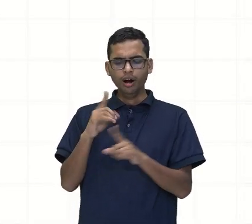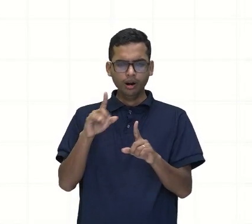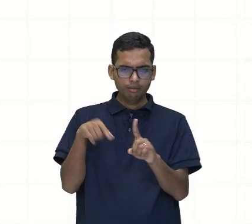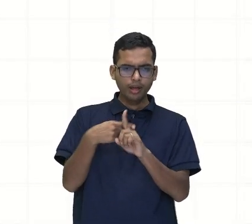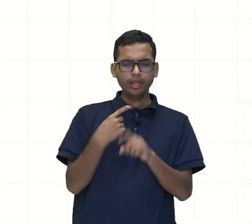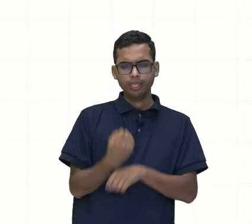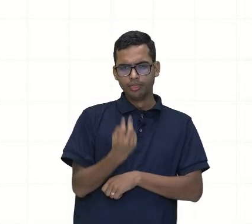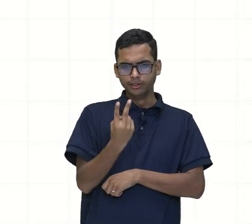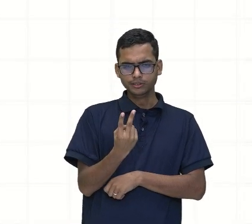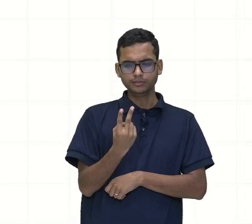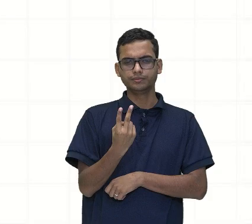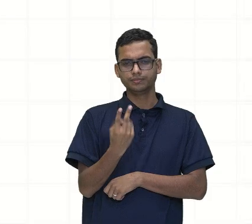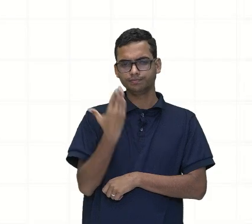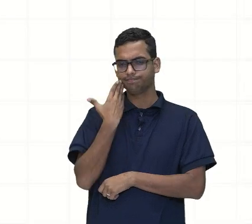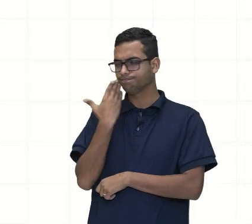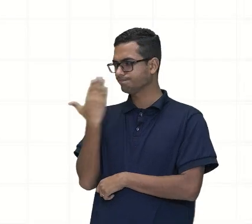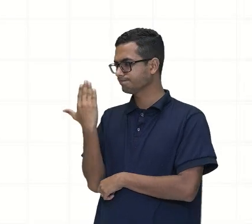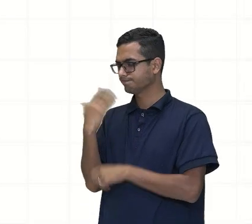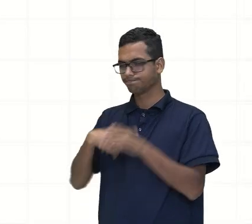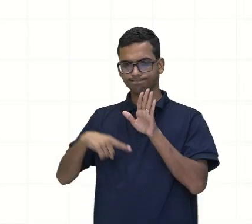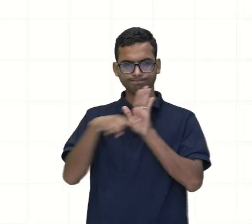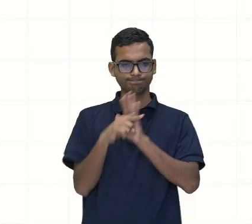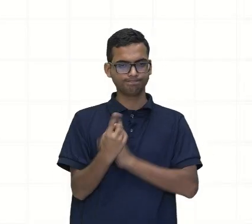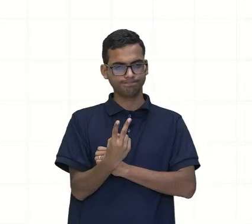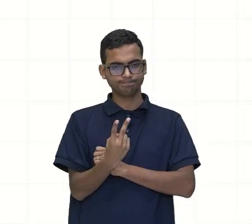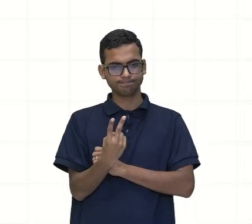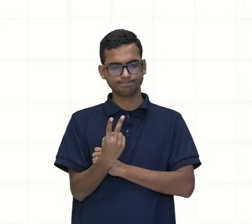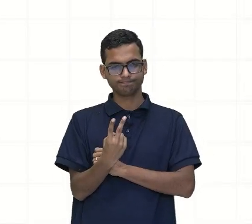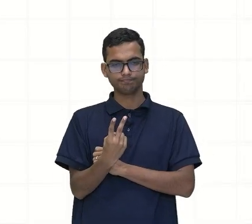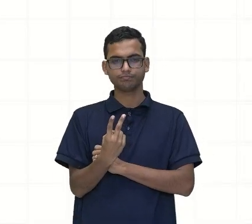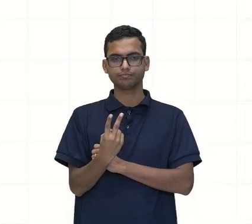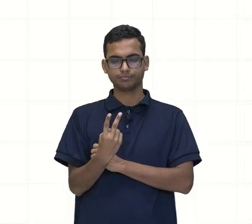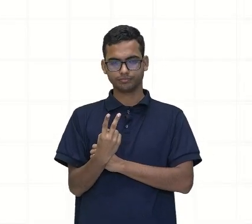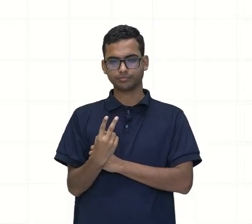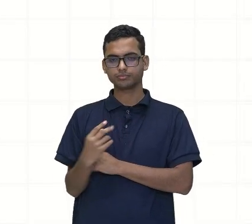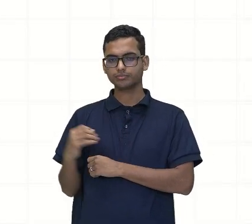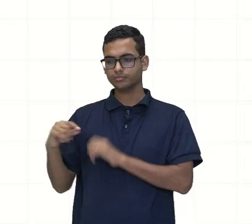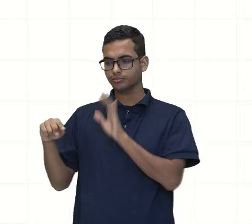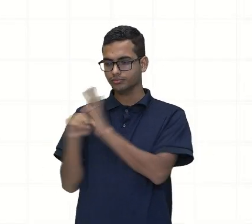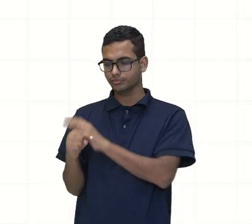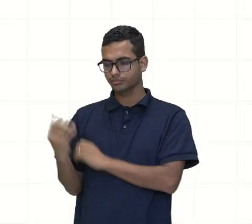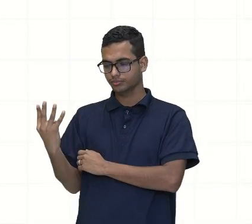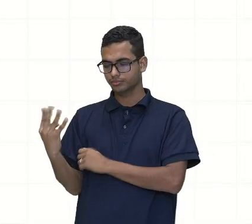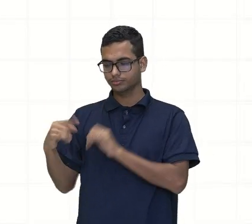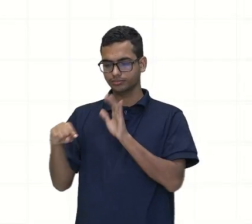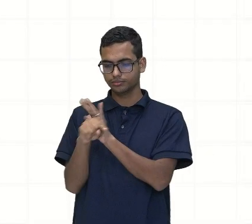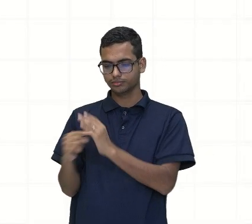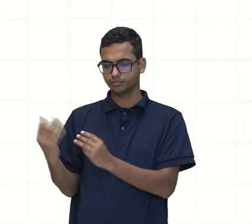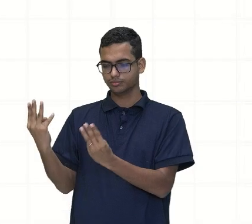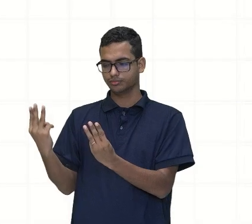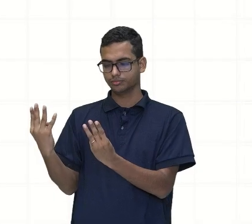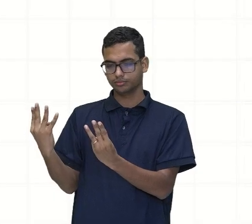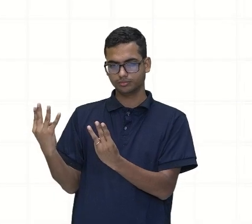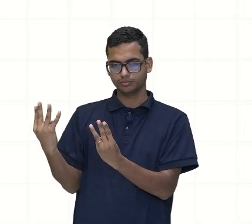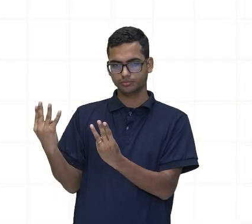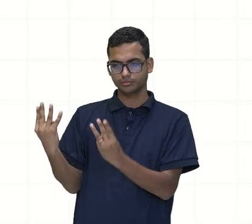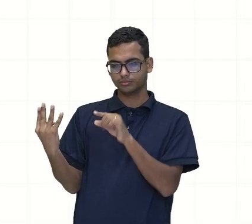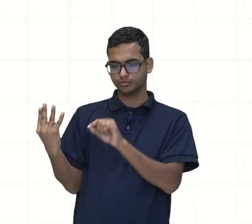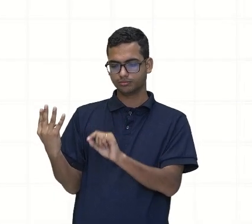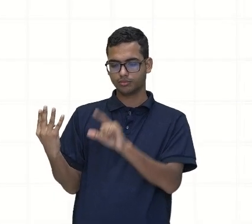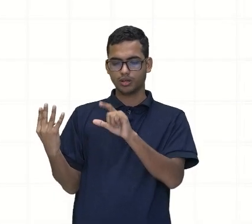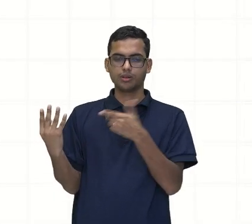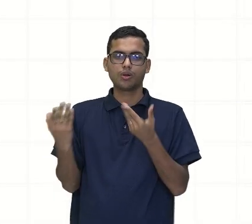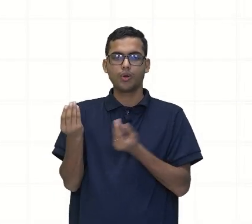o menos 3 ele é maior do que o menos 4, porque o menos 4 está lá para trás.